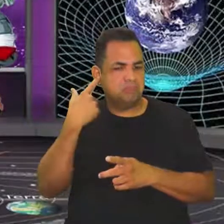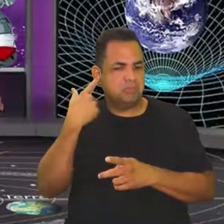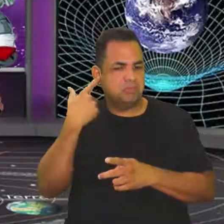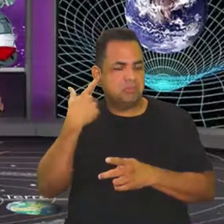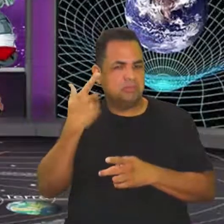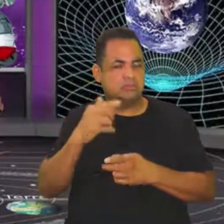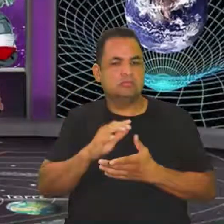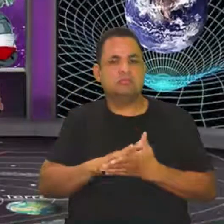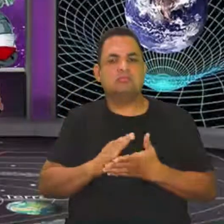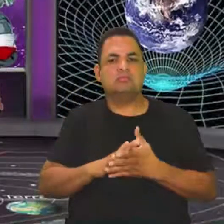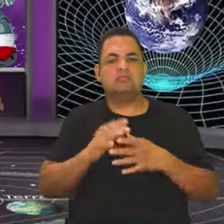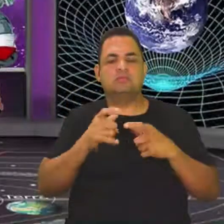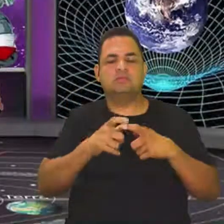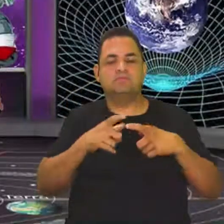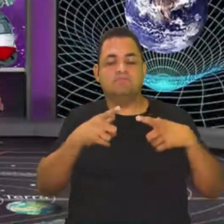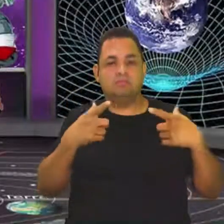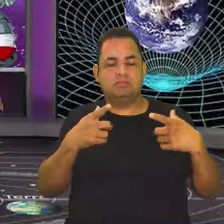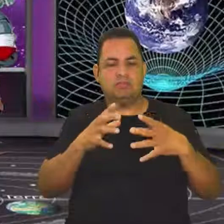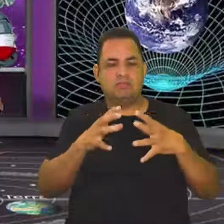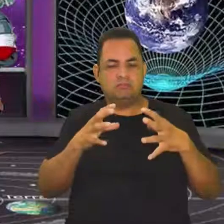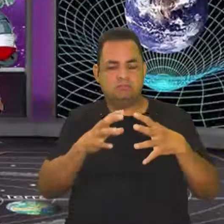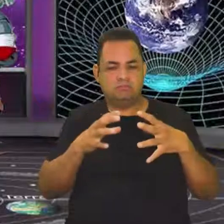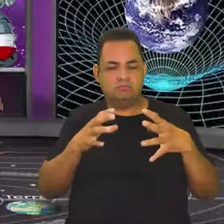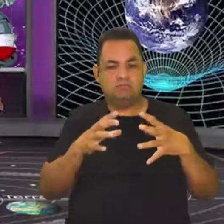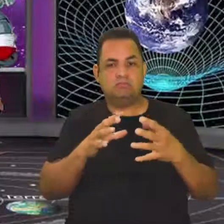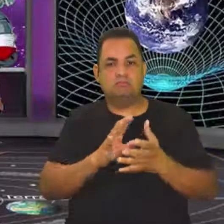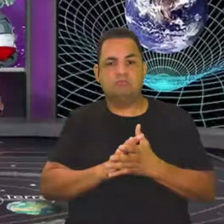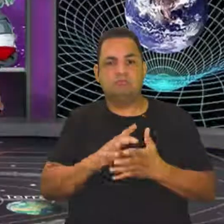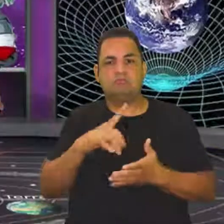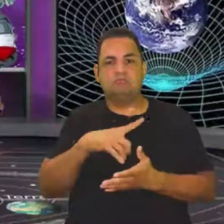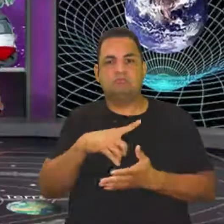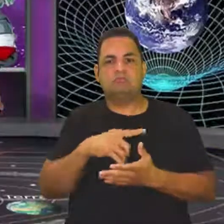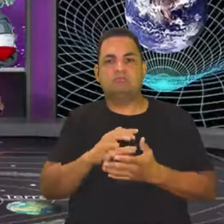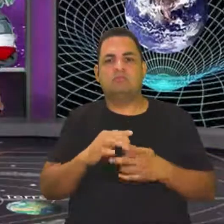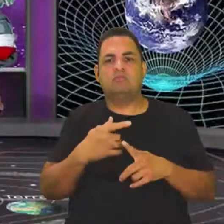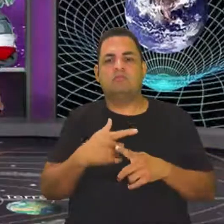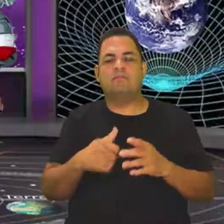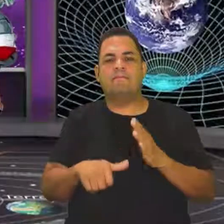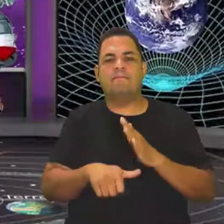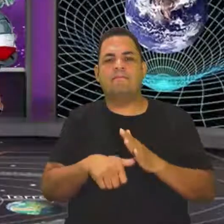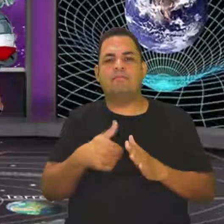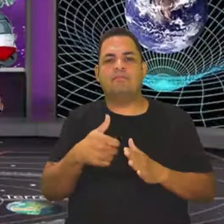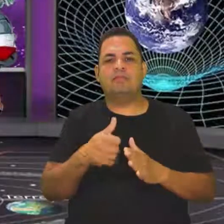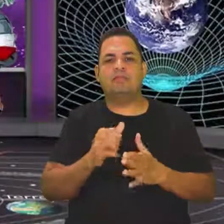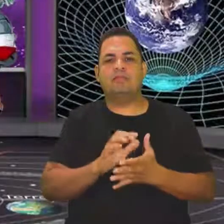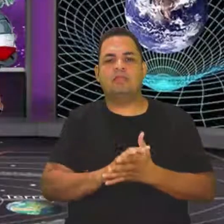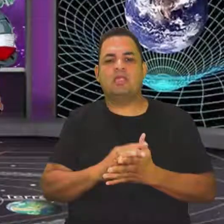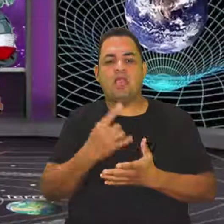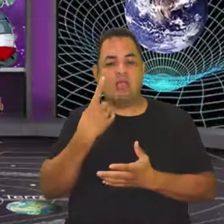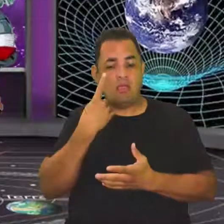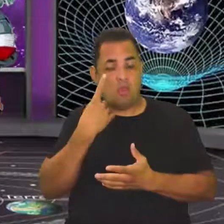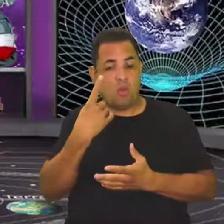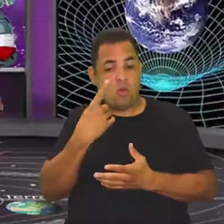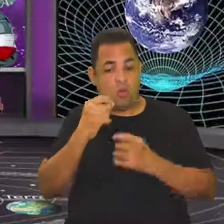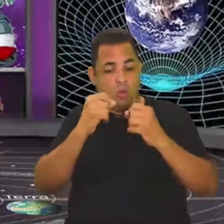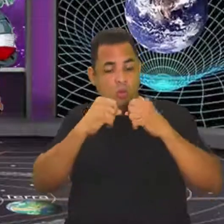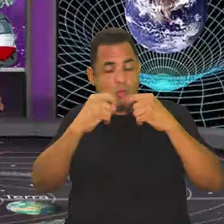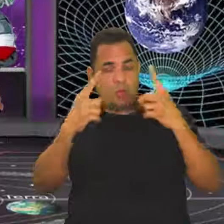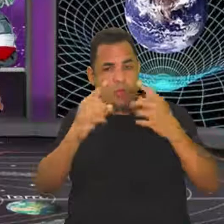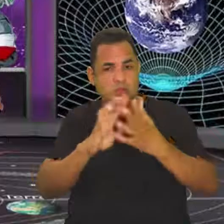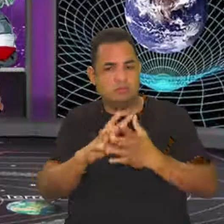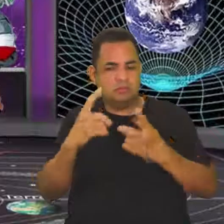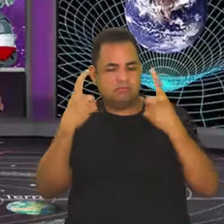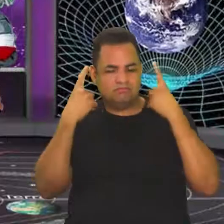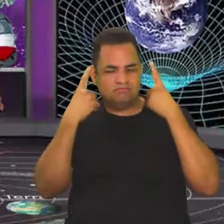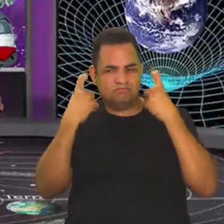essa expansão que ocorre, essa questão do som. Primeiro chega a luminosidade até seus olhos, e depois o som, porque a